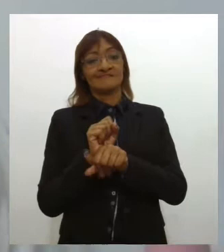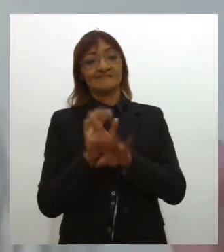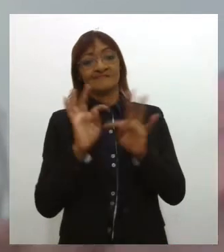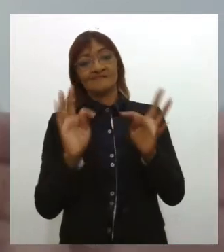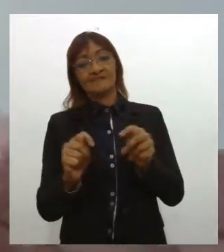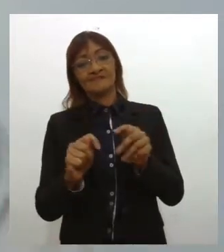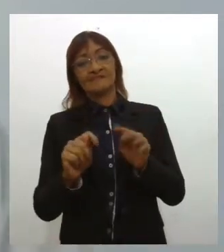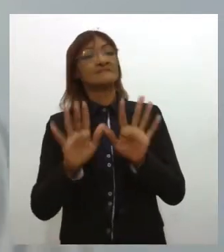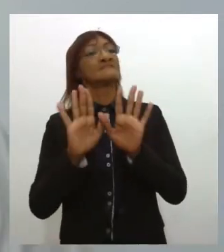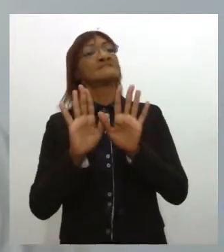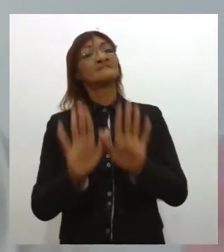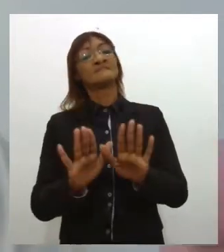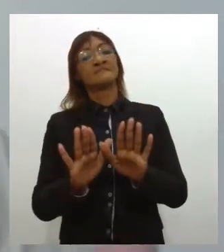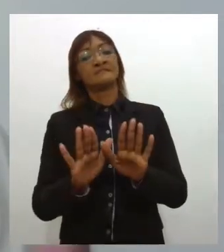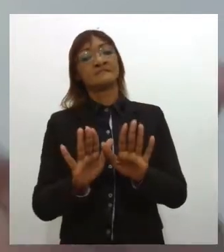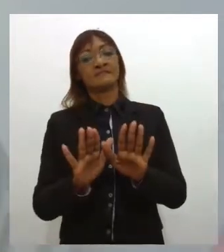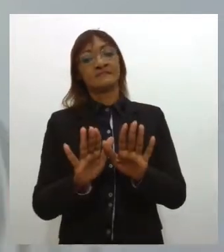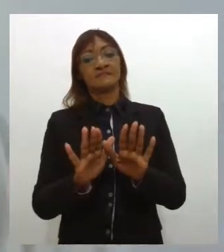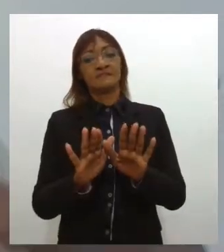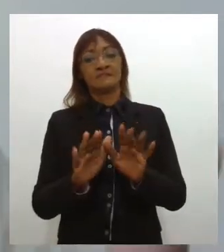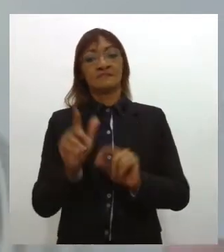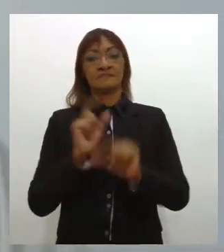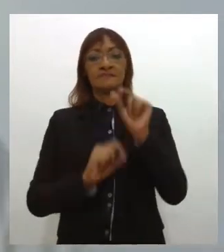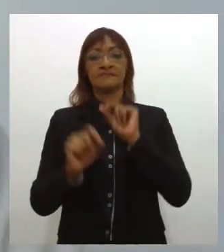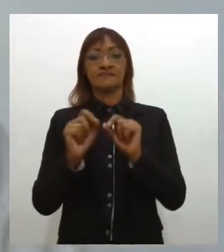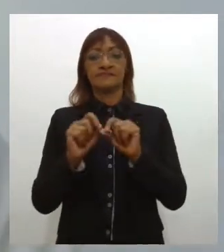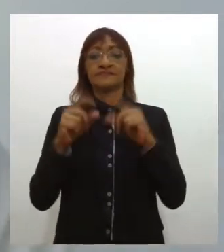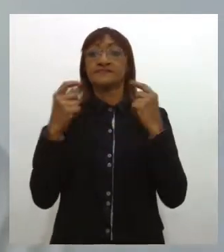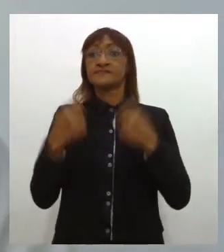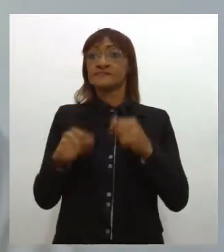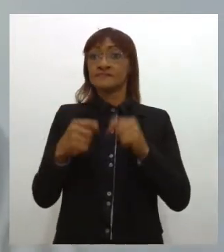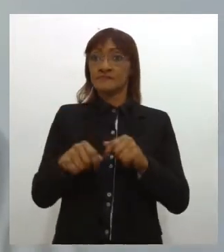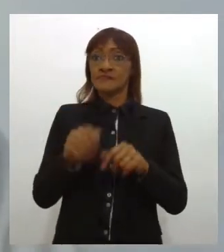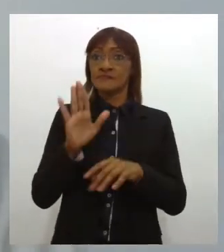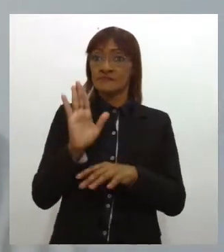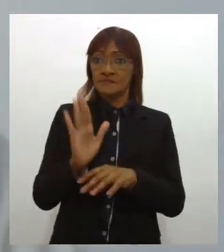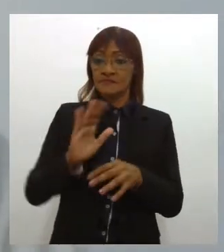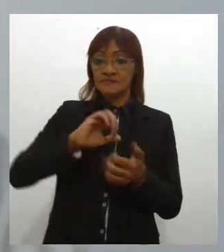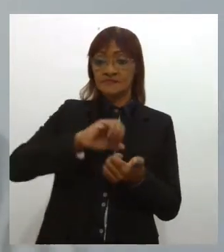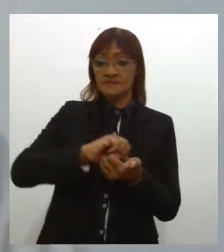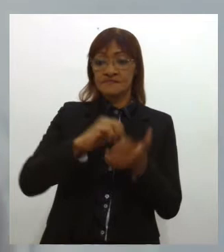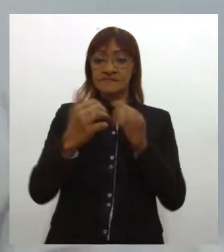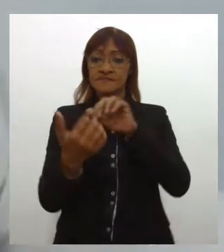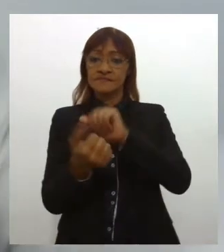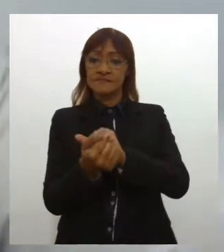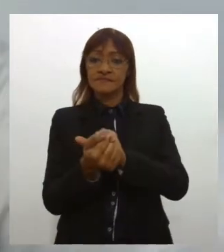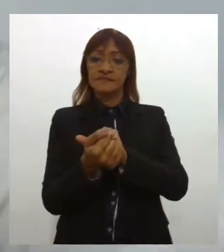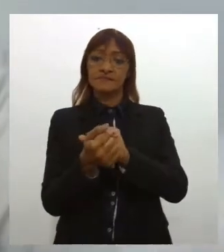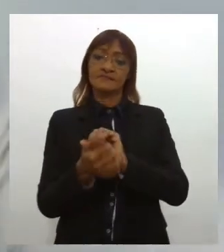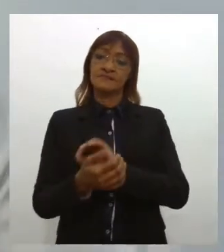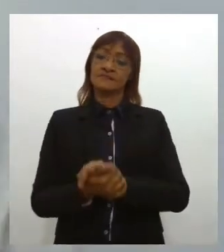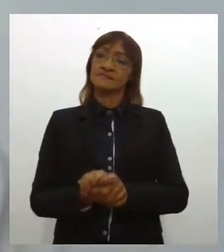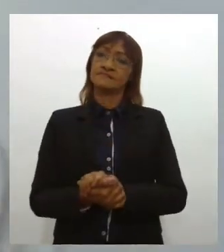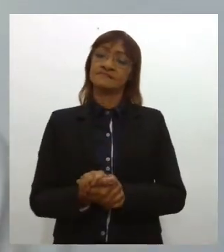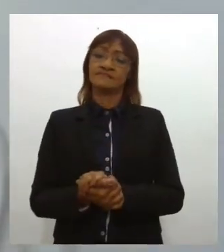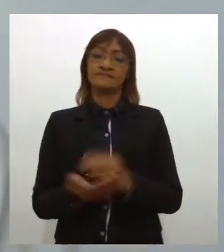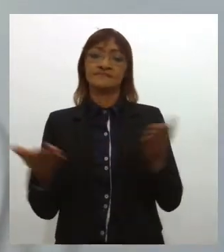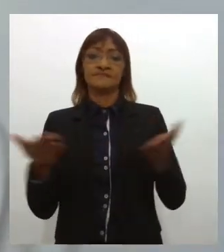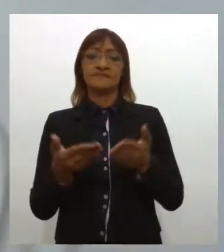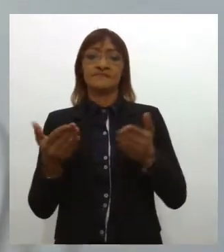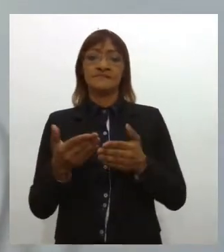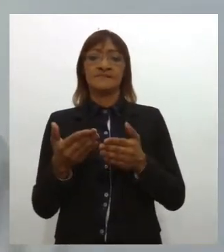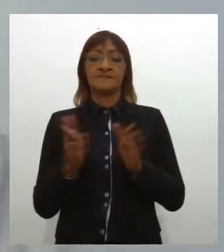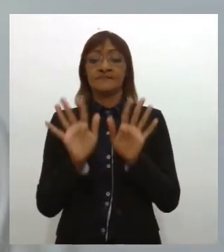mas dentro de tudo isso houve uma necessidade de adequação, pensando agora no pós-pandemia,